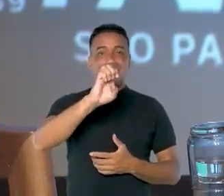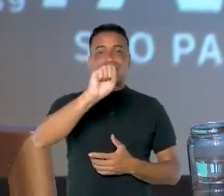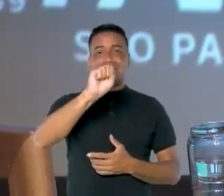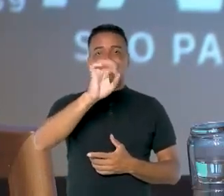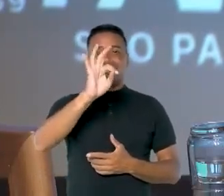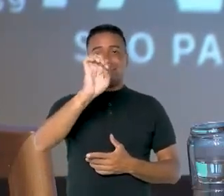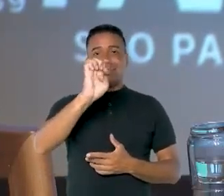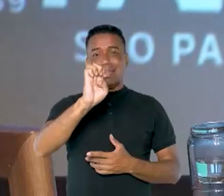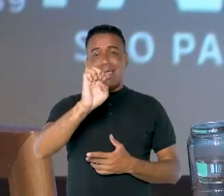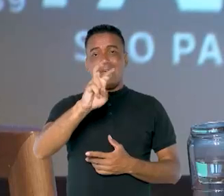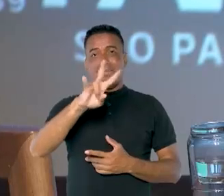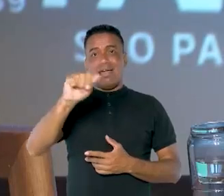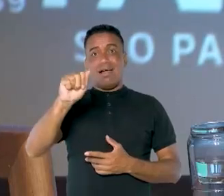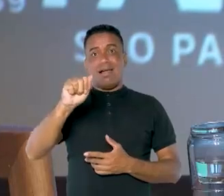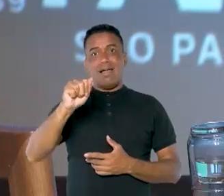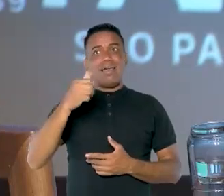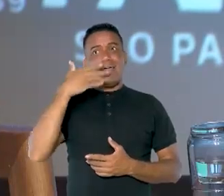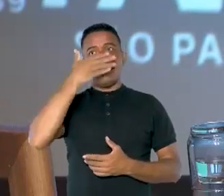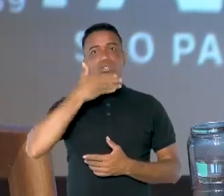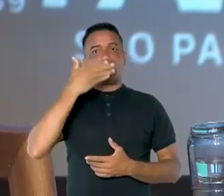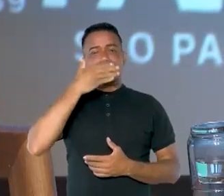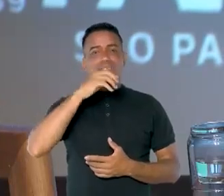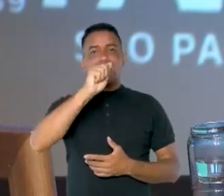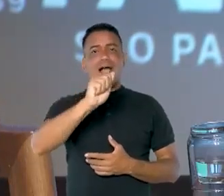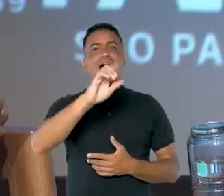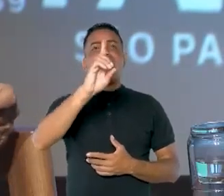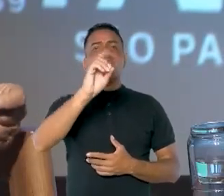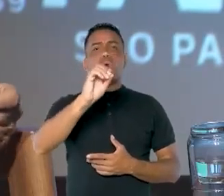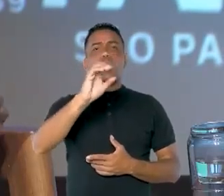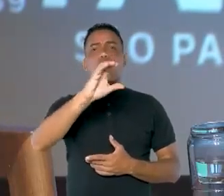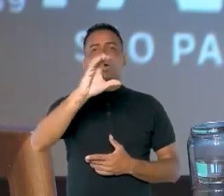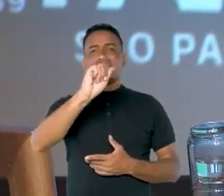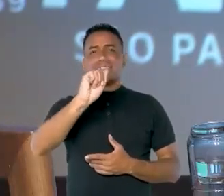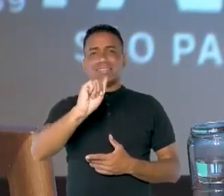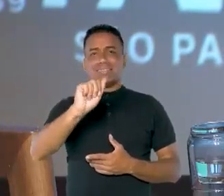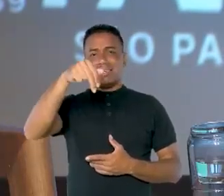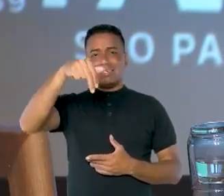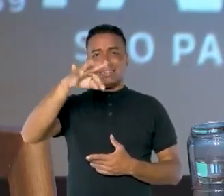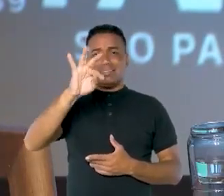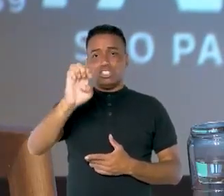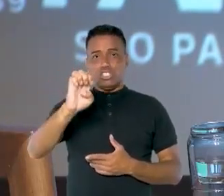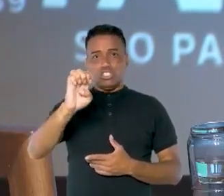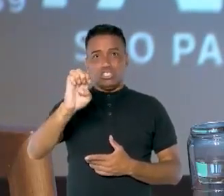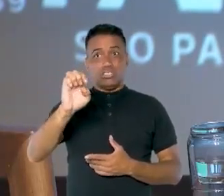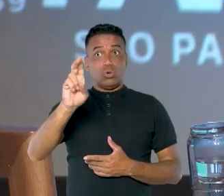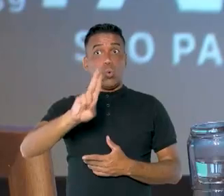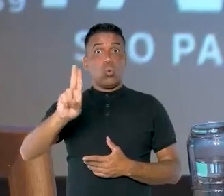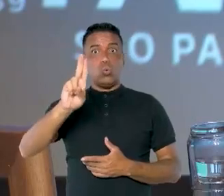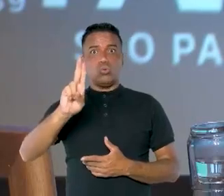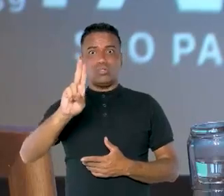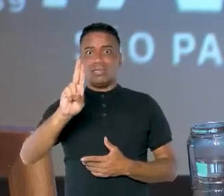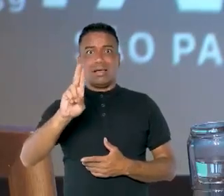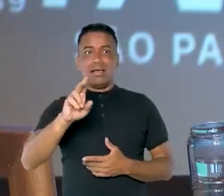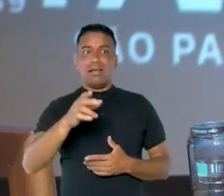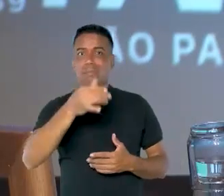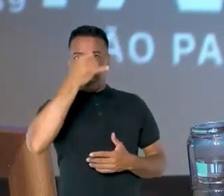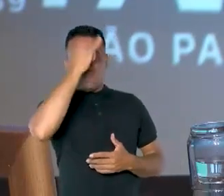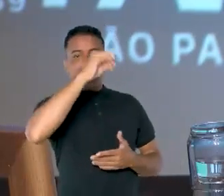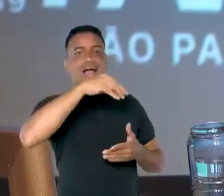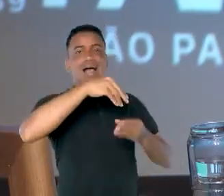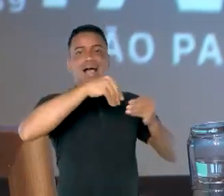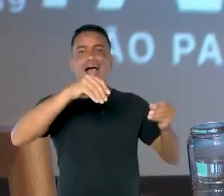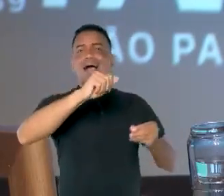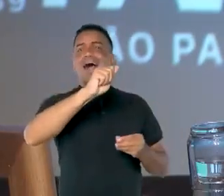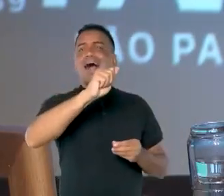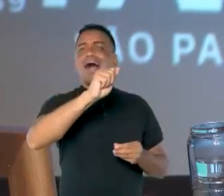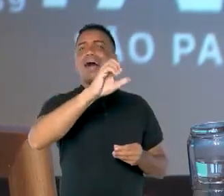é um adoçante muito potente, que é usado como alternativa para o açúcar. E a estévia vem de uma planta